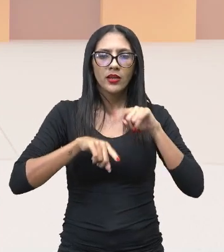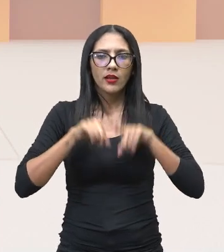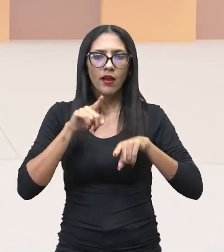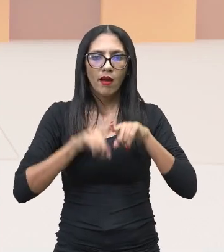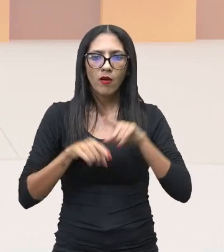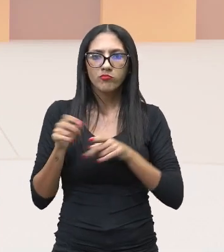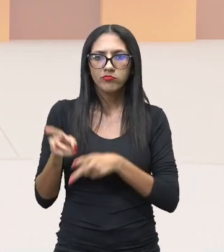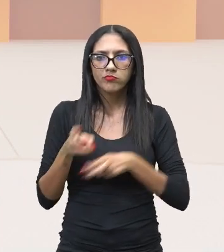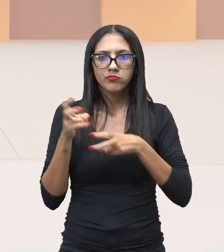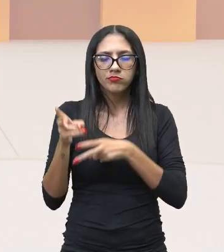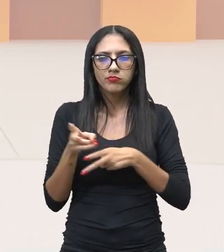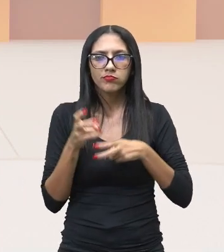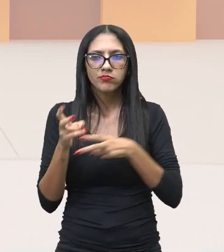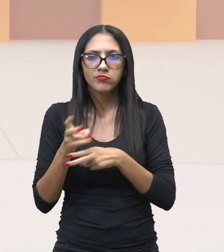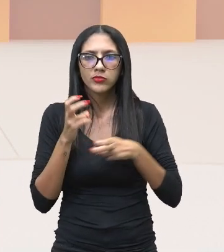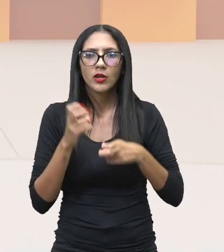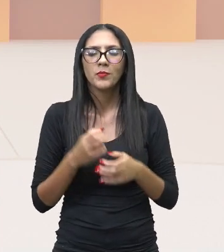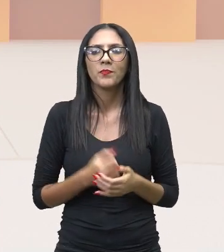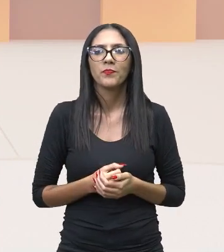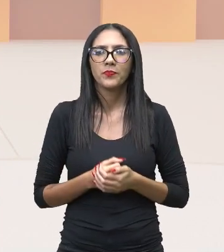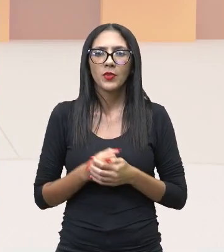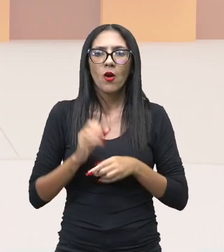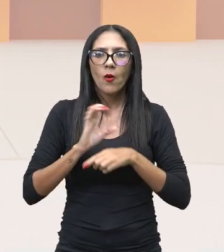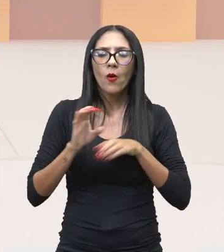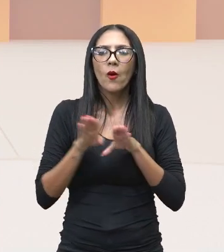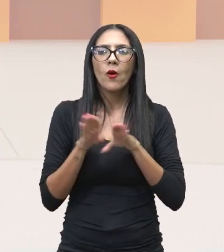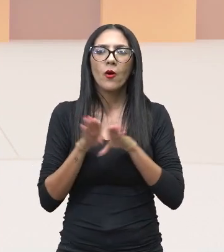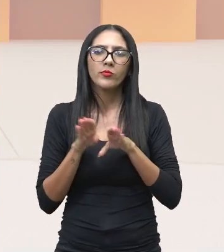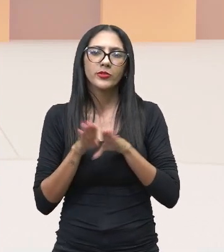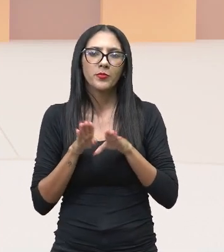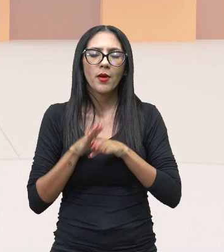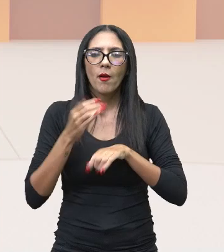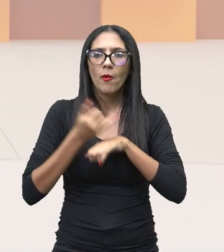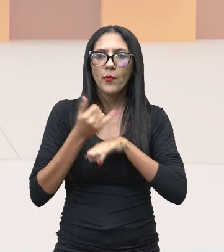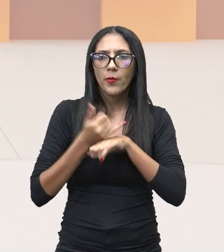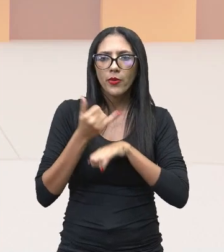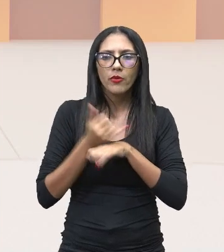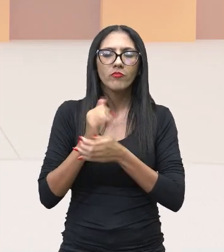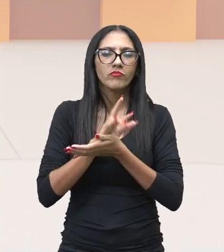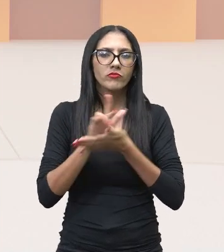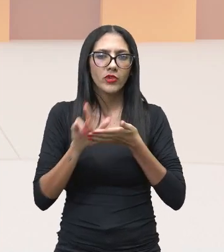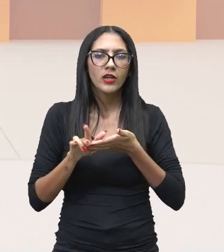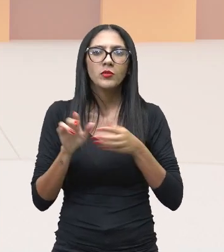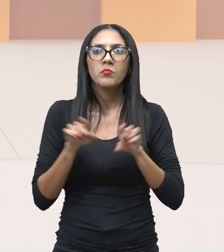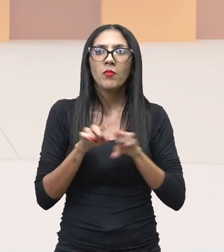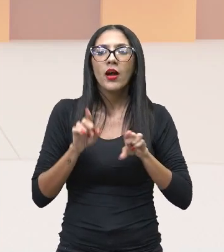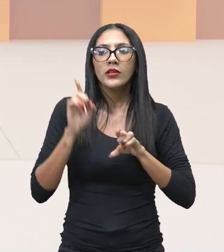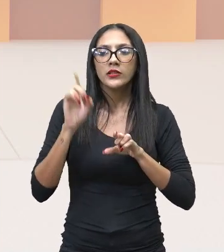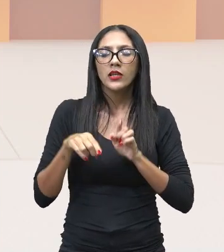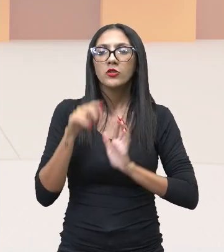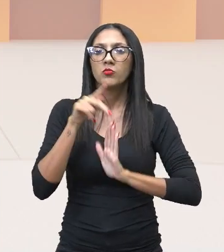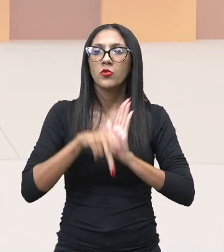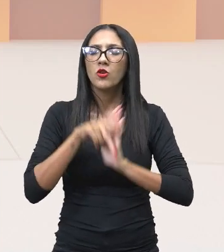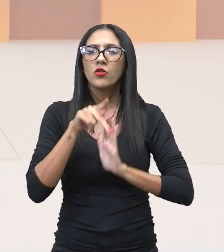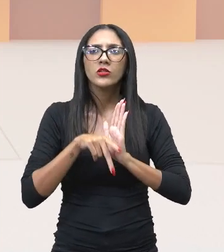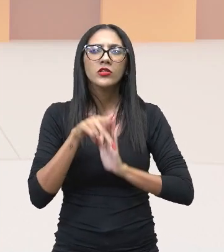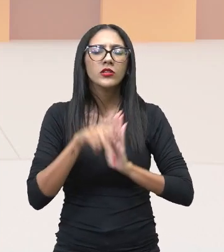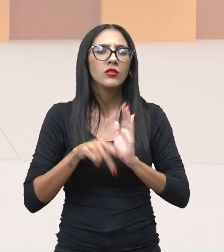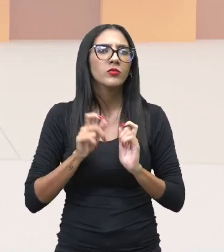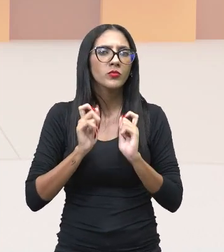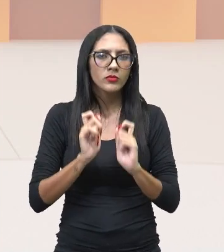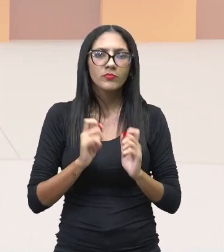do ouro, né, como a gente tem um exemplo ali da área de Serra Pelada, mas que o projeto Grande Carajás envolveu tudo isso, né,